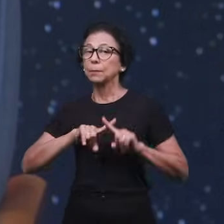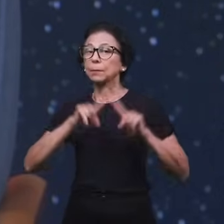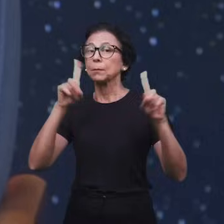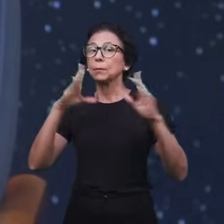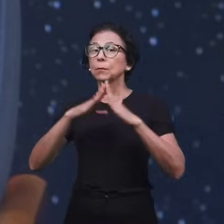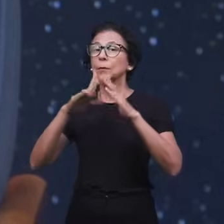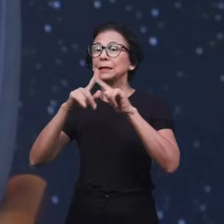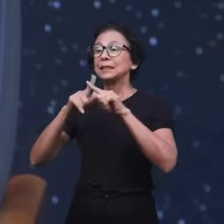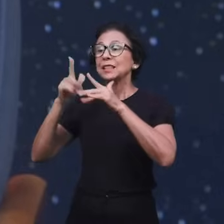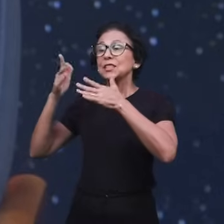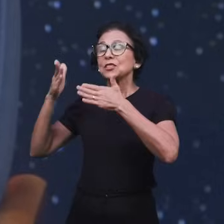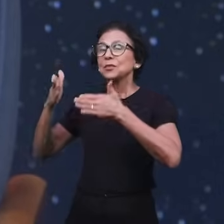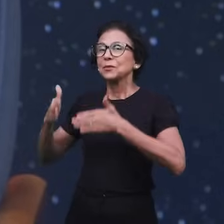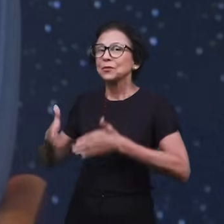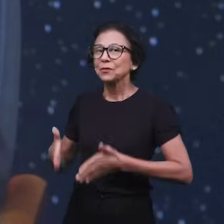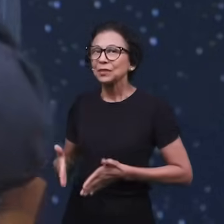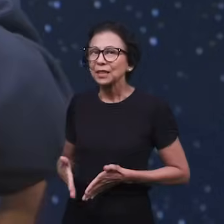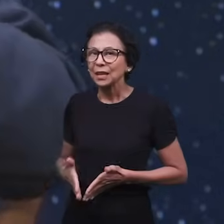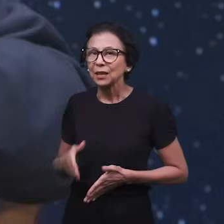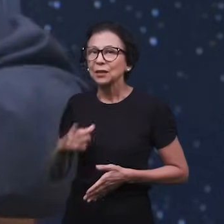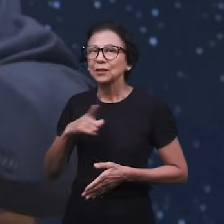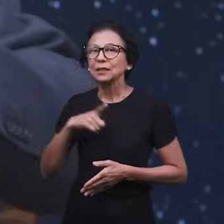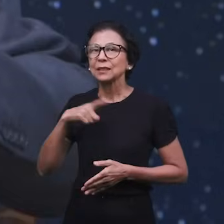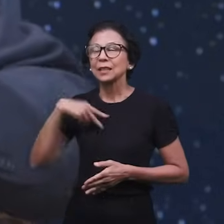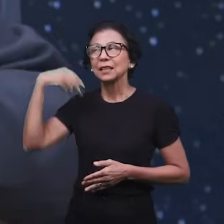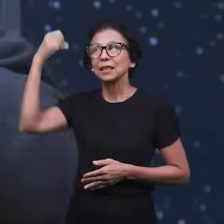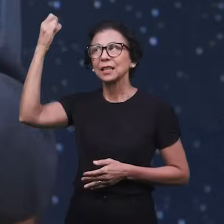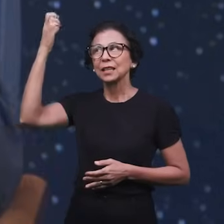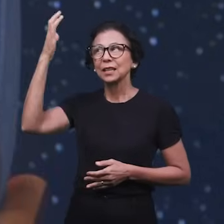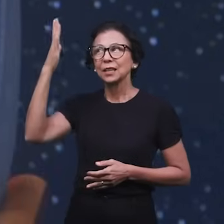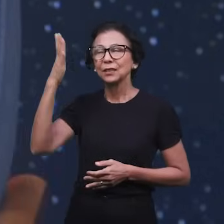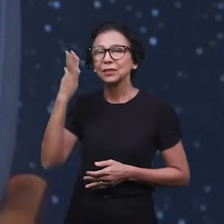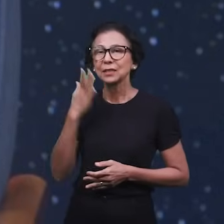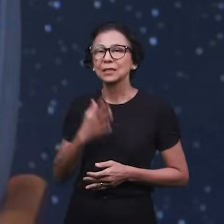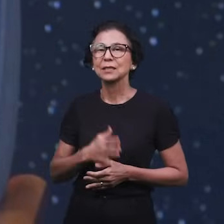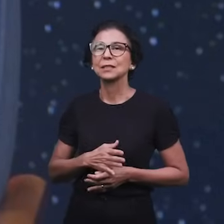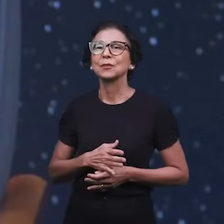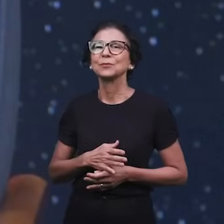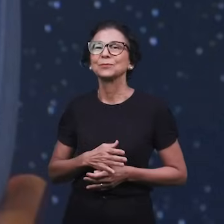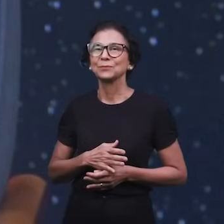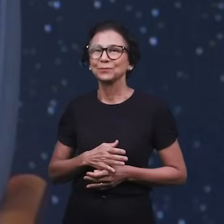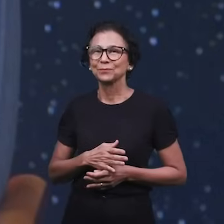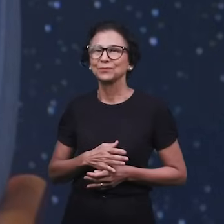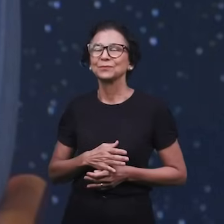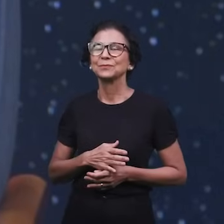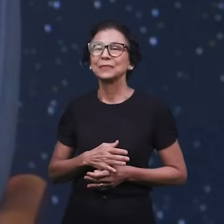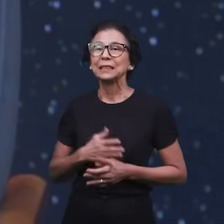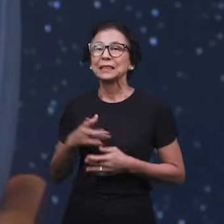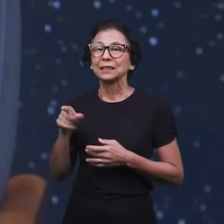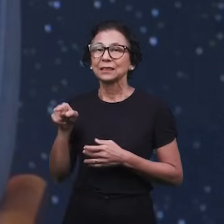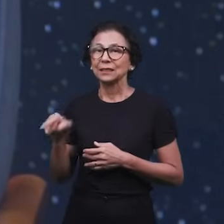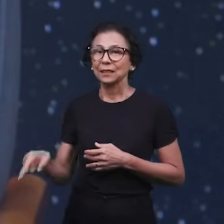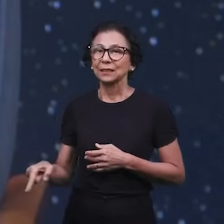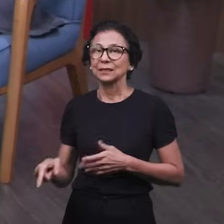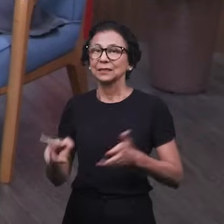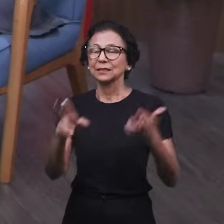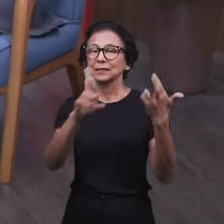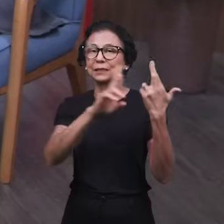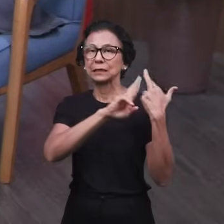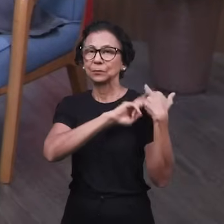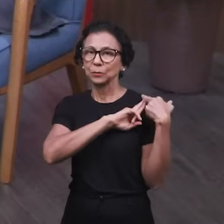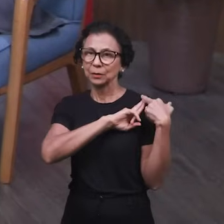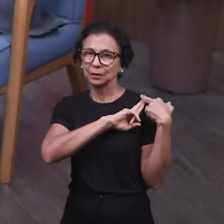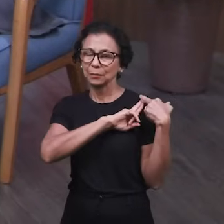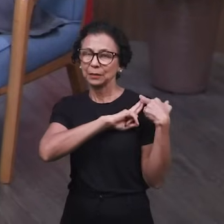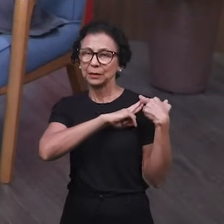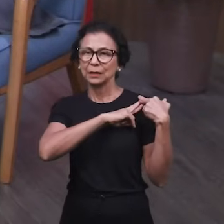revelação, que alcança os mistérios, essa igreja tem a missão de falar de